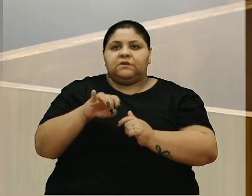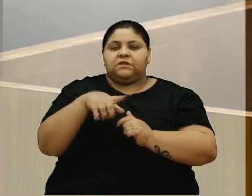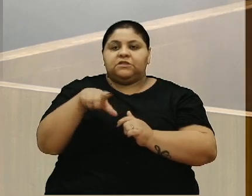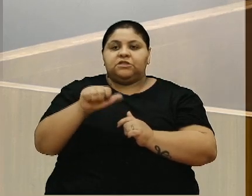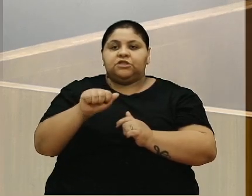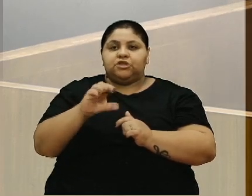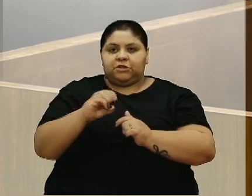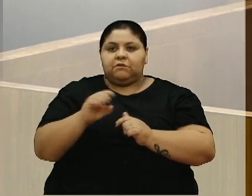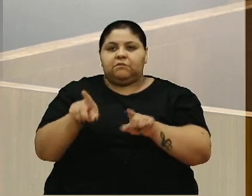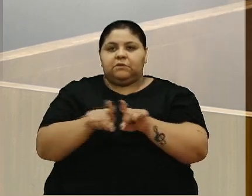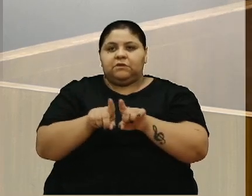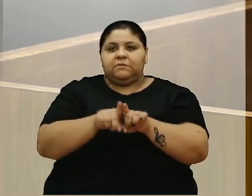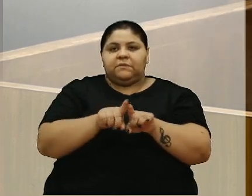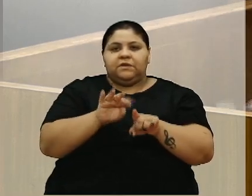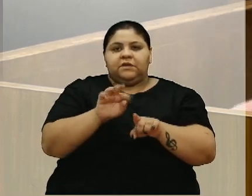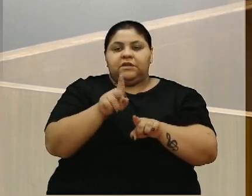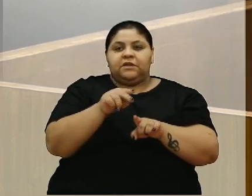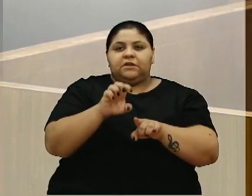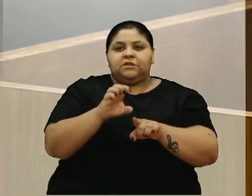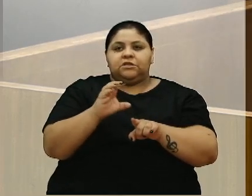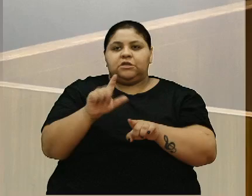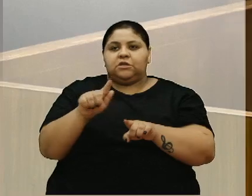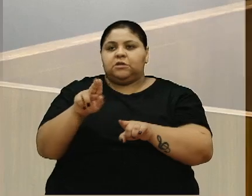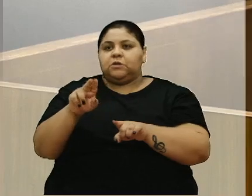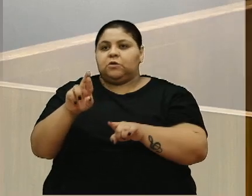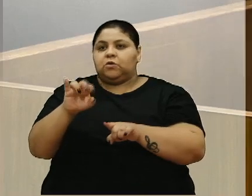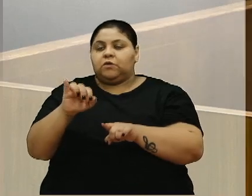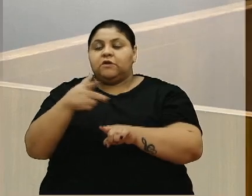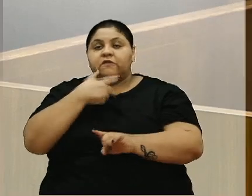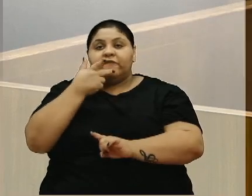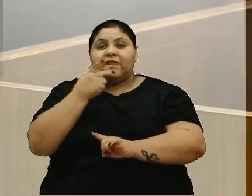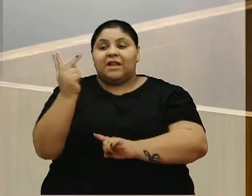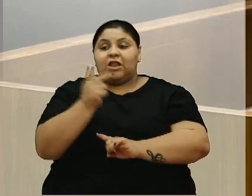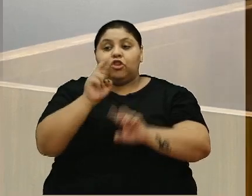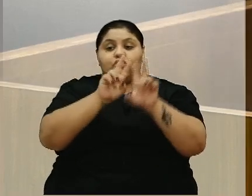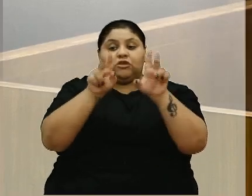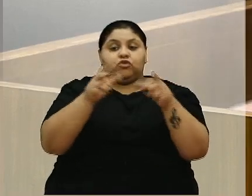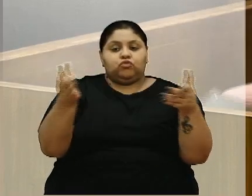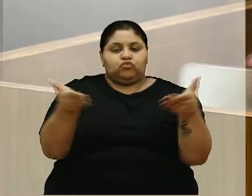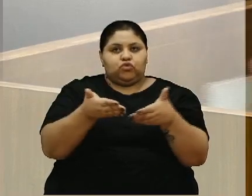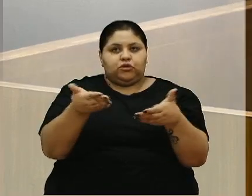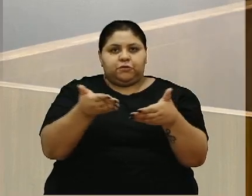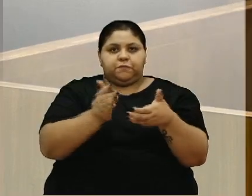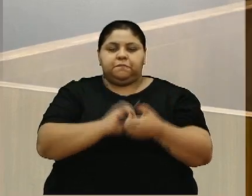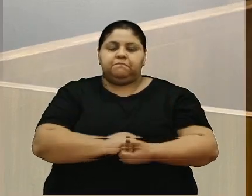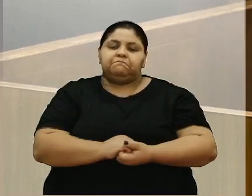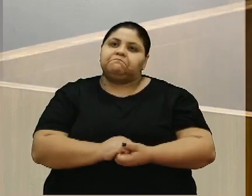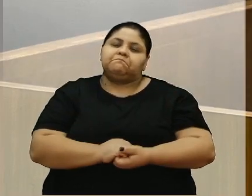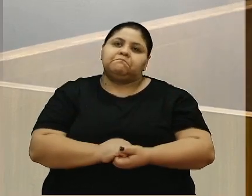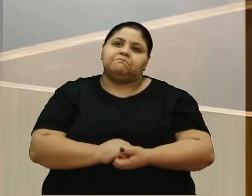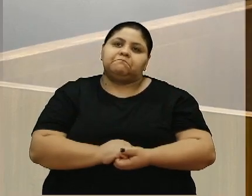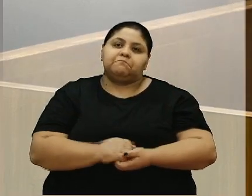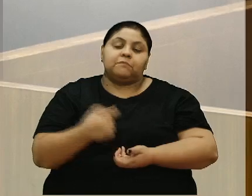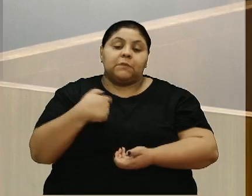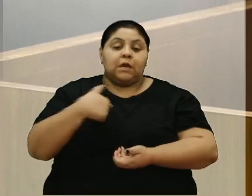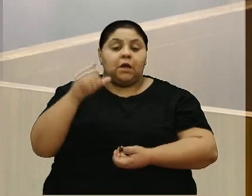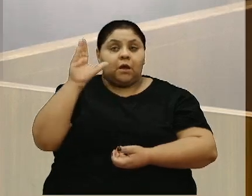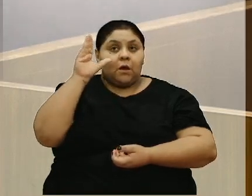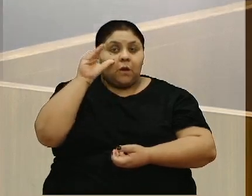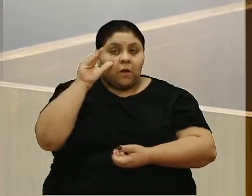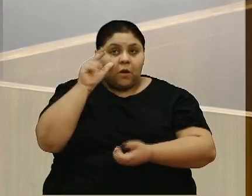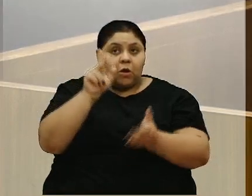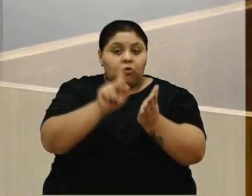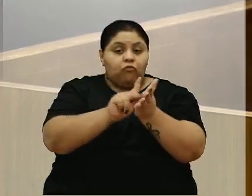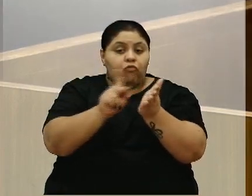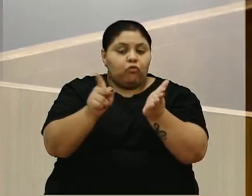conosco. Bom, eu vou falar de dois temas hoje no meu grande expediente, e eu observei no jornal